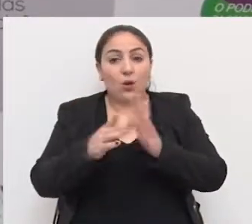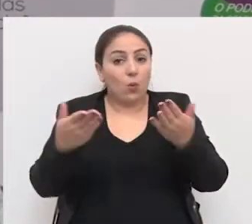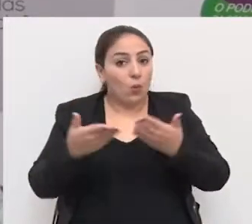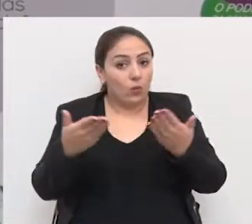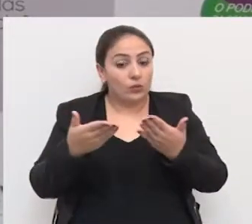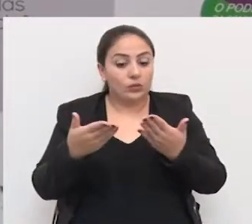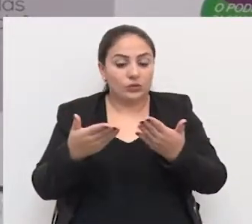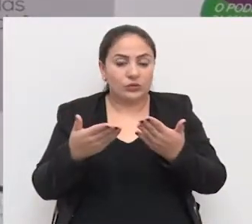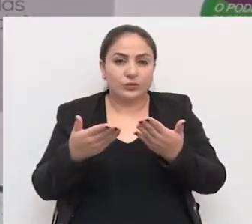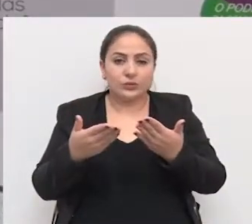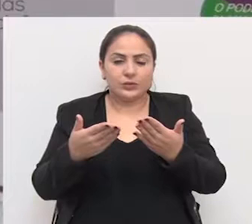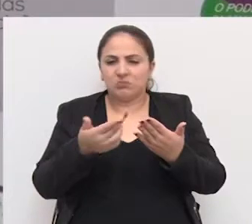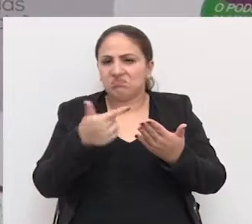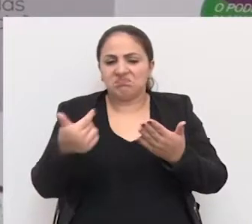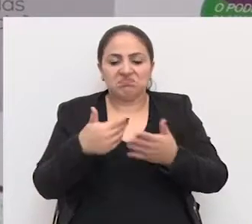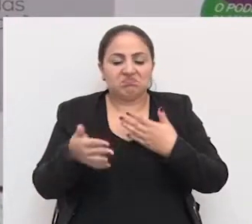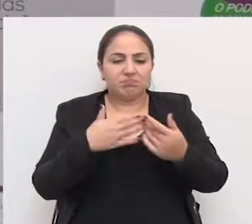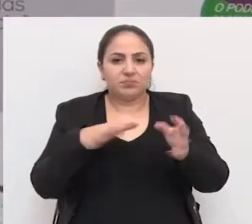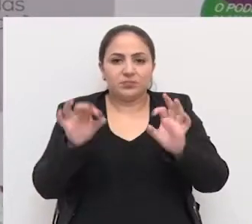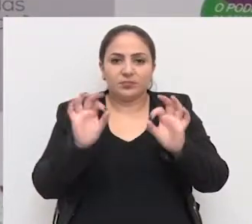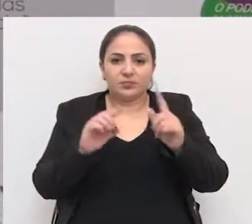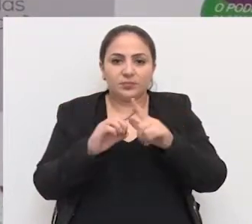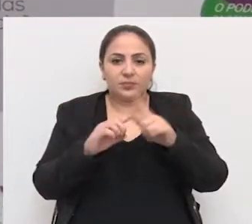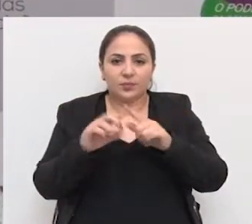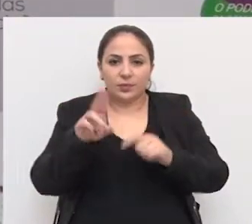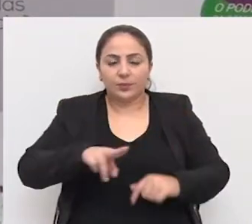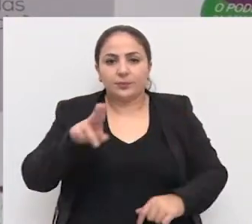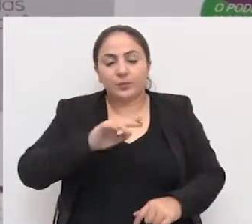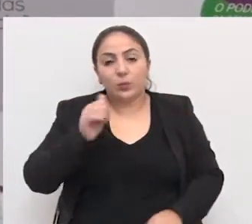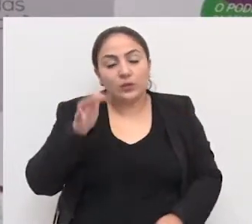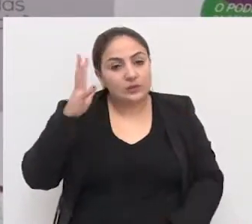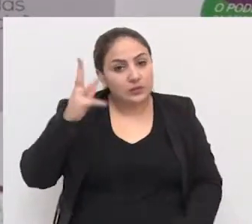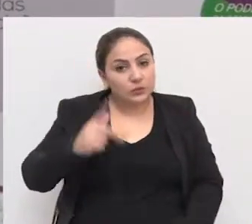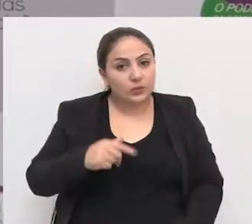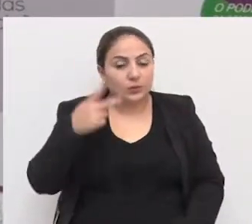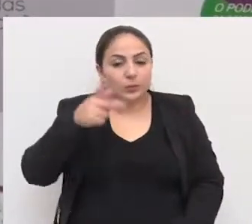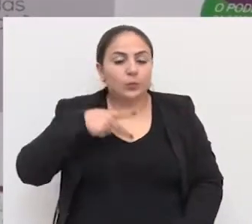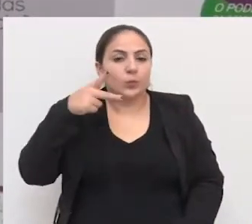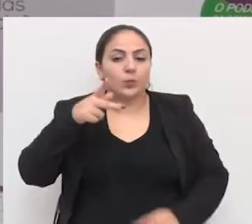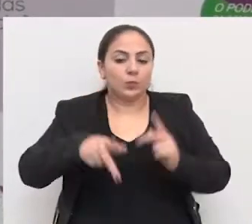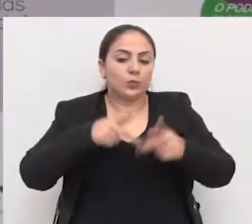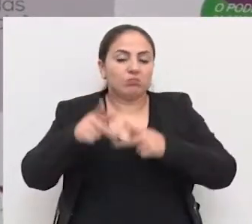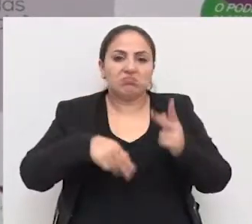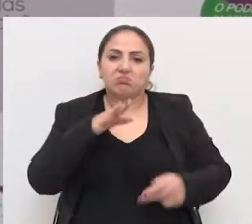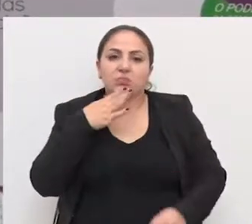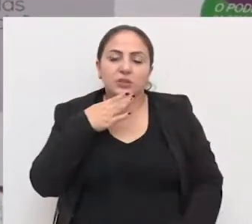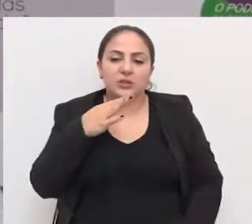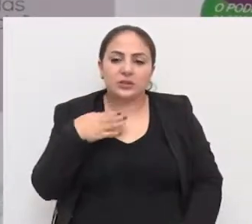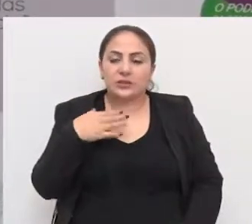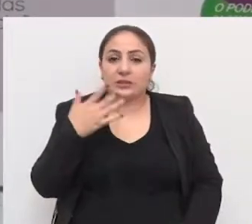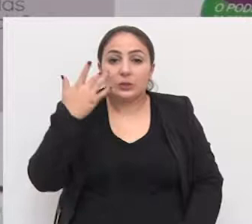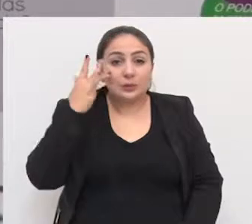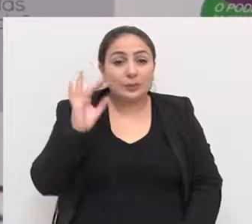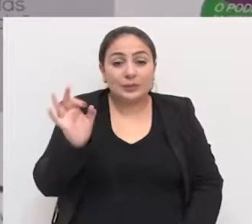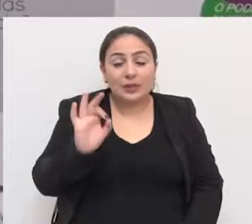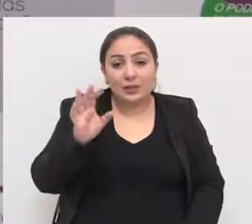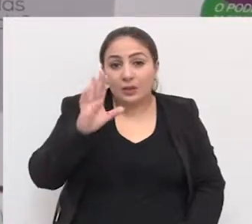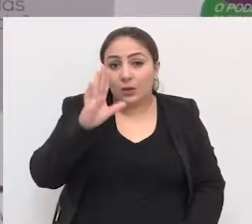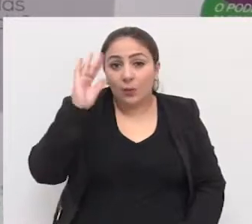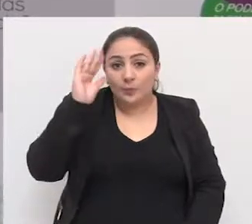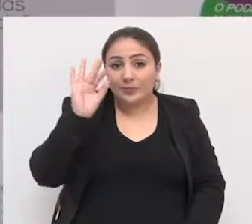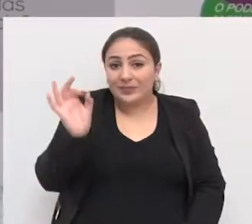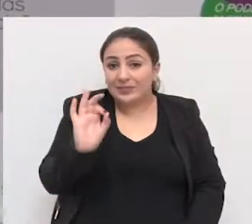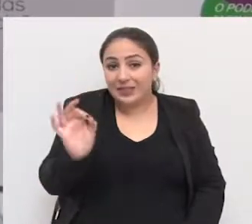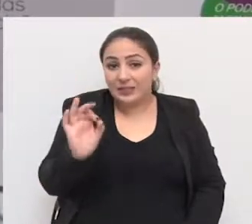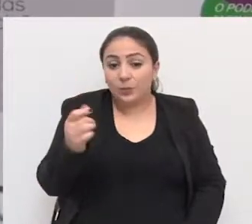por exemplo, que hoje estão sem qualquer tipo de utilidade. A maioria delas a população desconhece e elas não são em nenhum momento